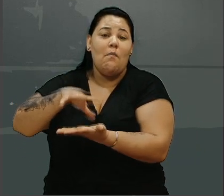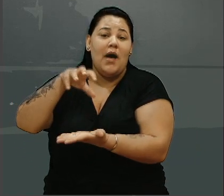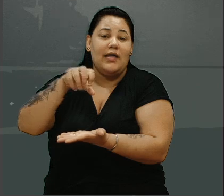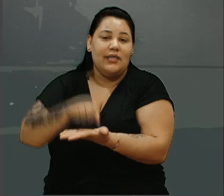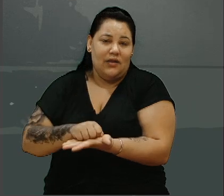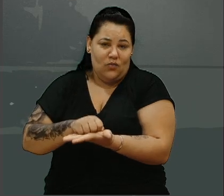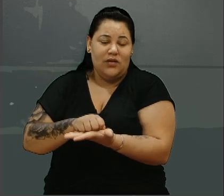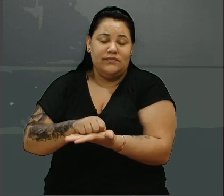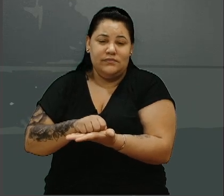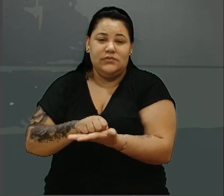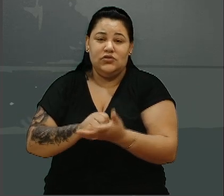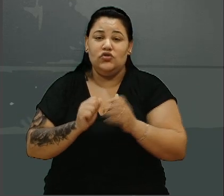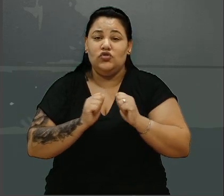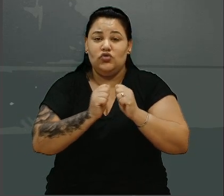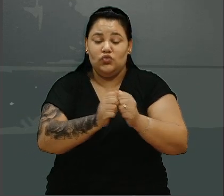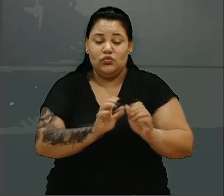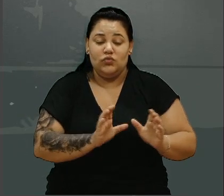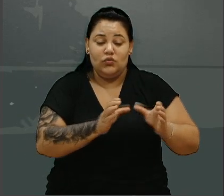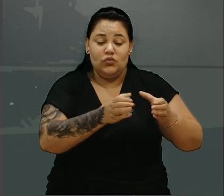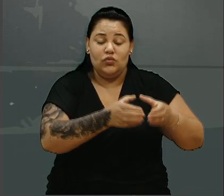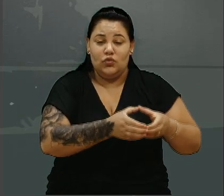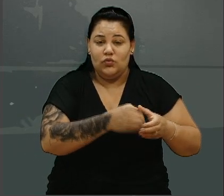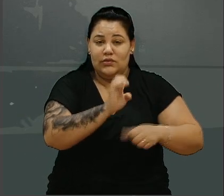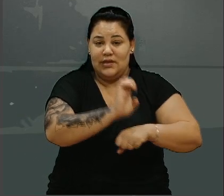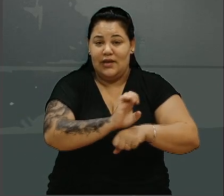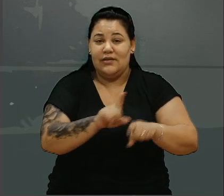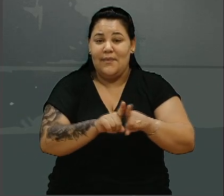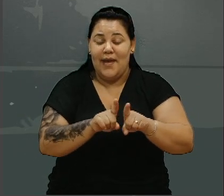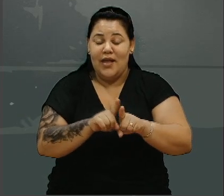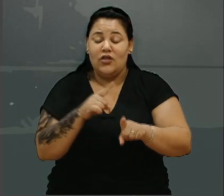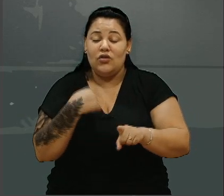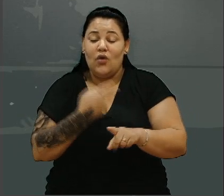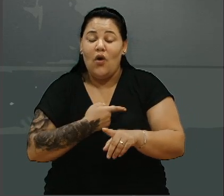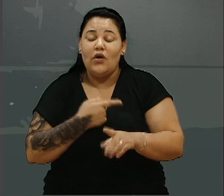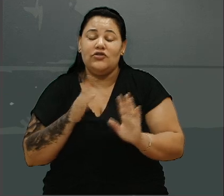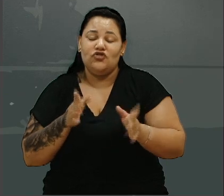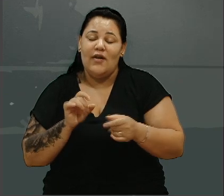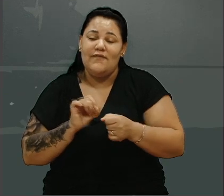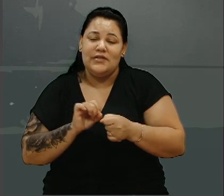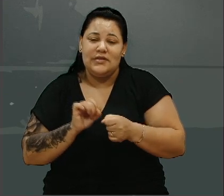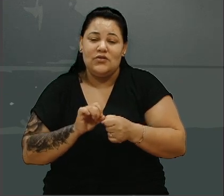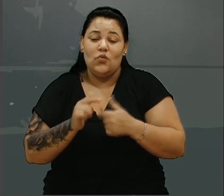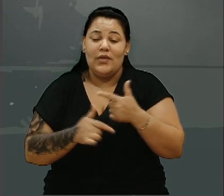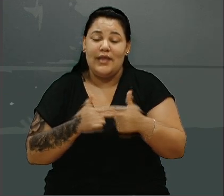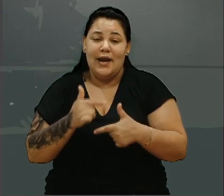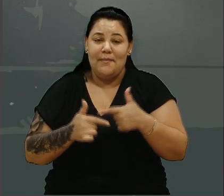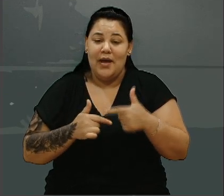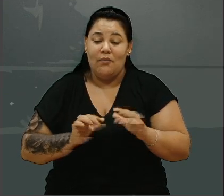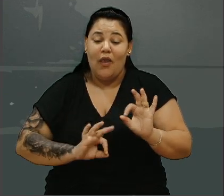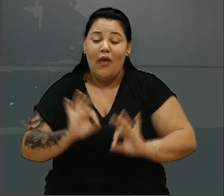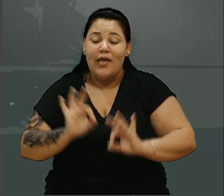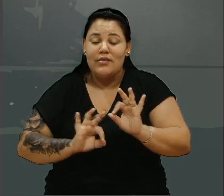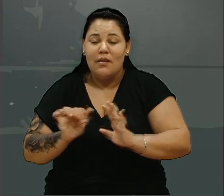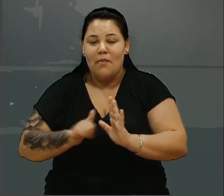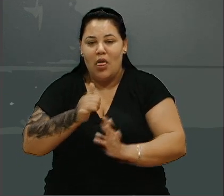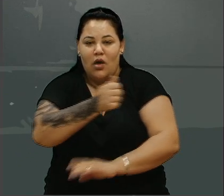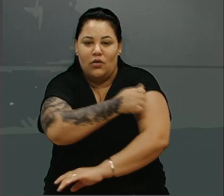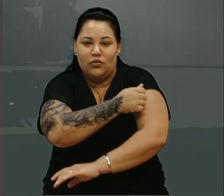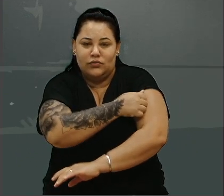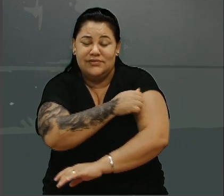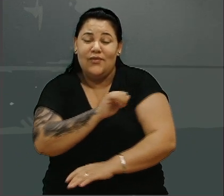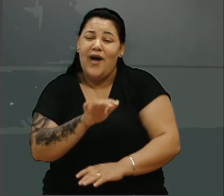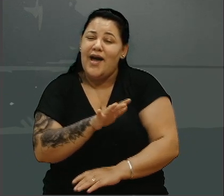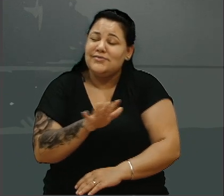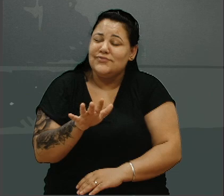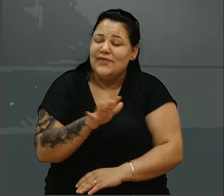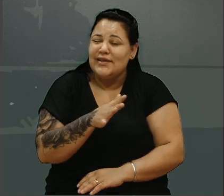junto com a rede estadual, que a gente está fazendo um trabalho de acomodação dos alunos. Então, nem sempre